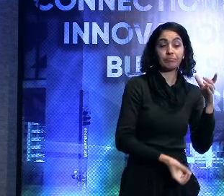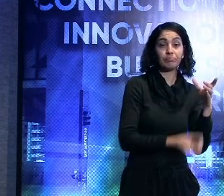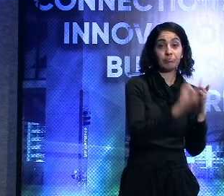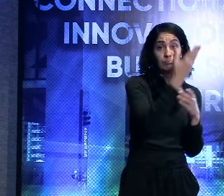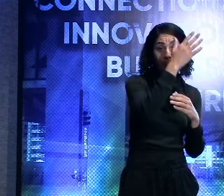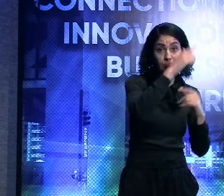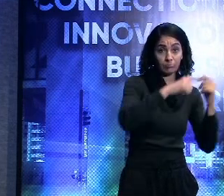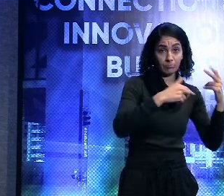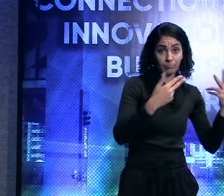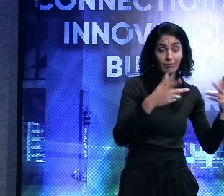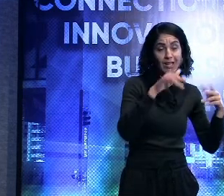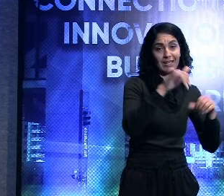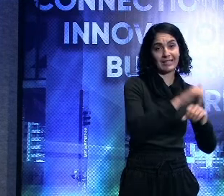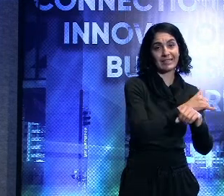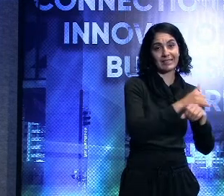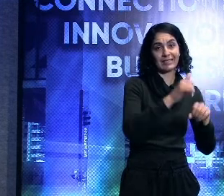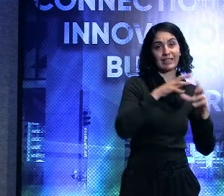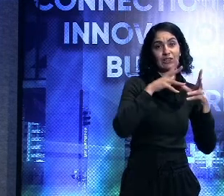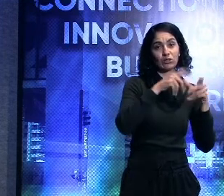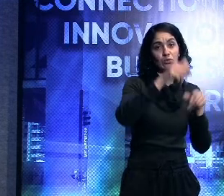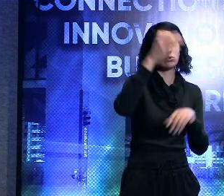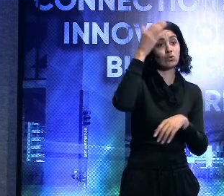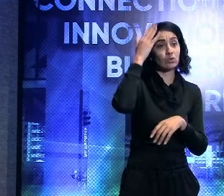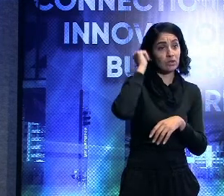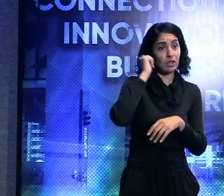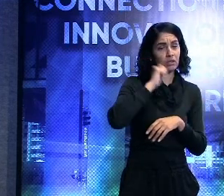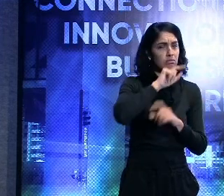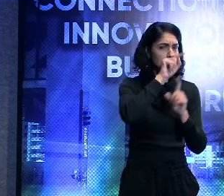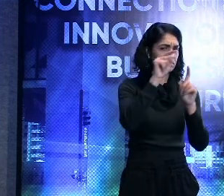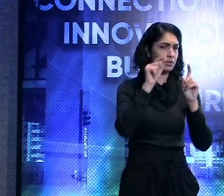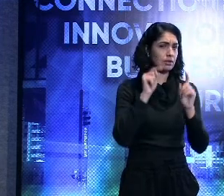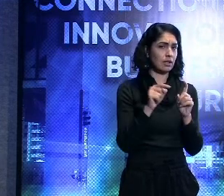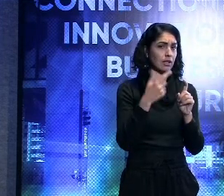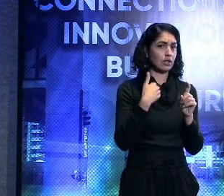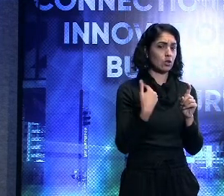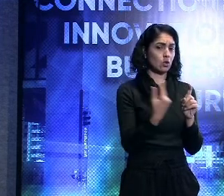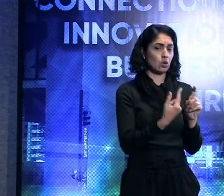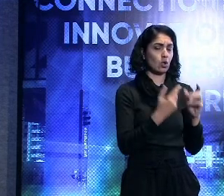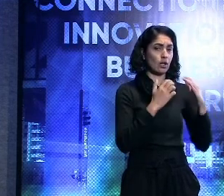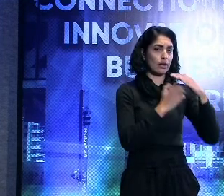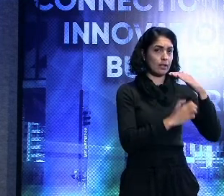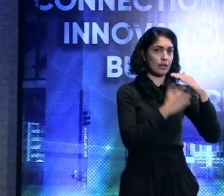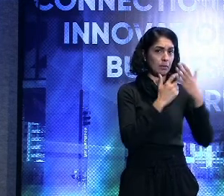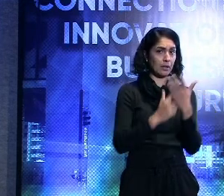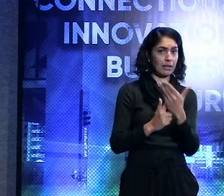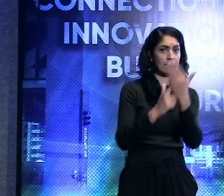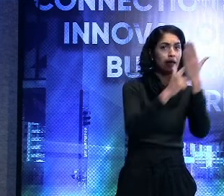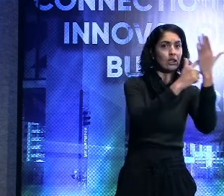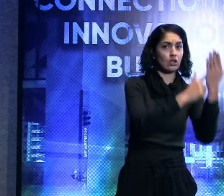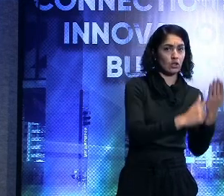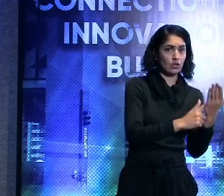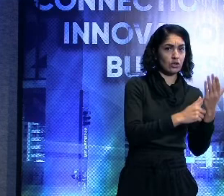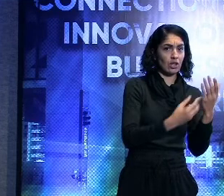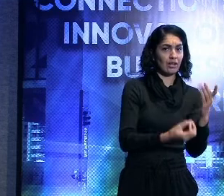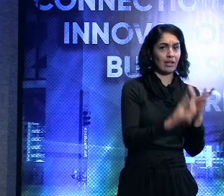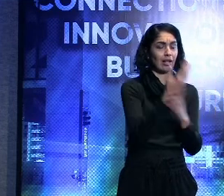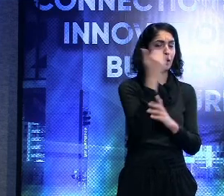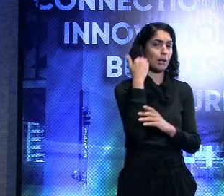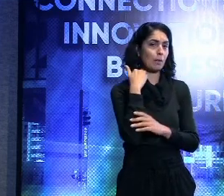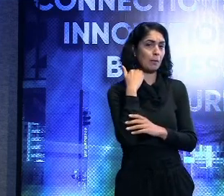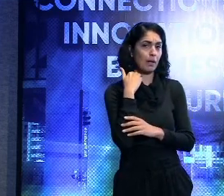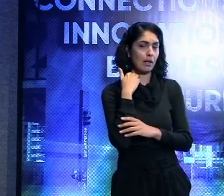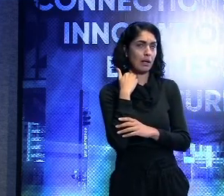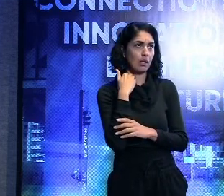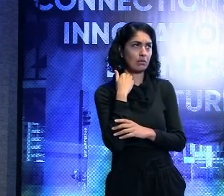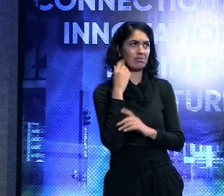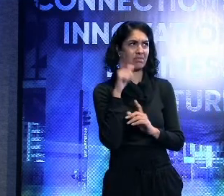nessa estratégia, que todo mundo sabe. Será que a gente, enquanto uma empresa de tecnologia que cria banco, será que faz sentido a gente estar